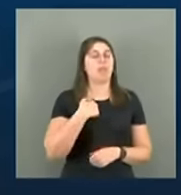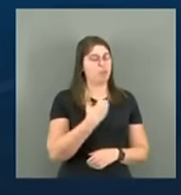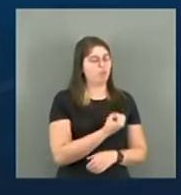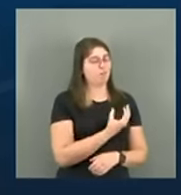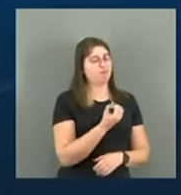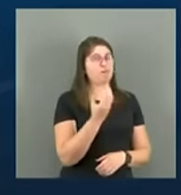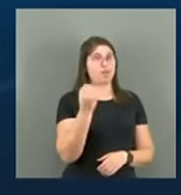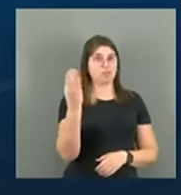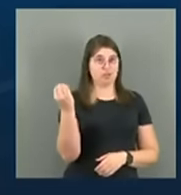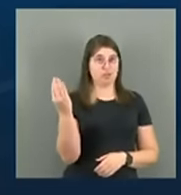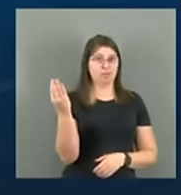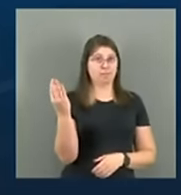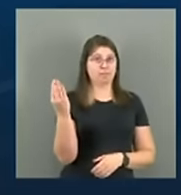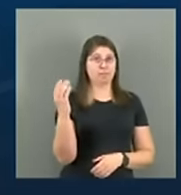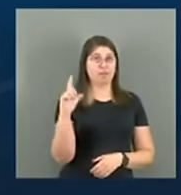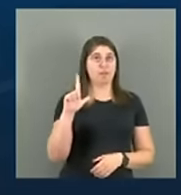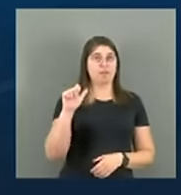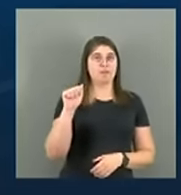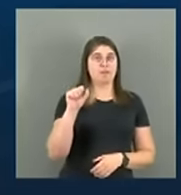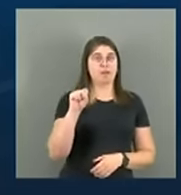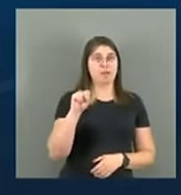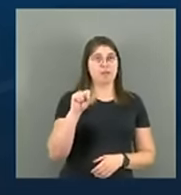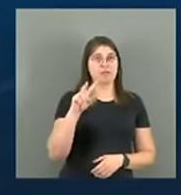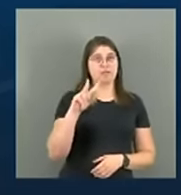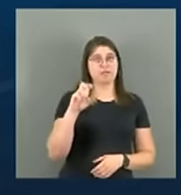para Las Vegas e